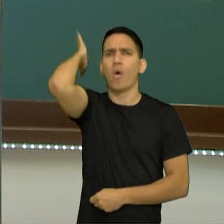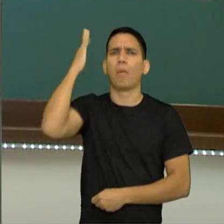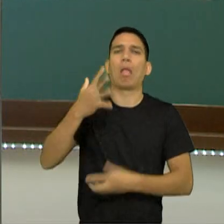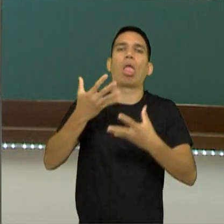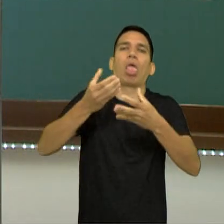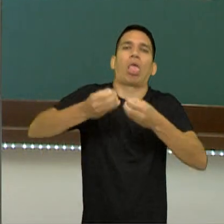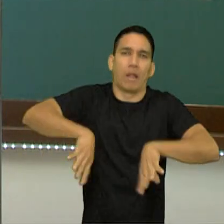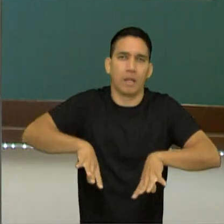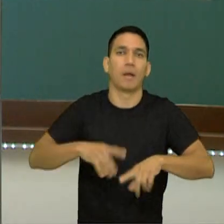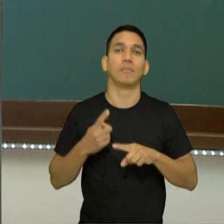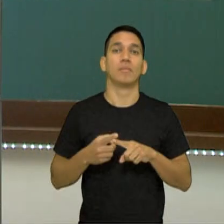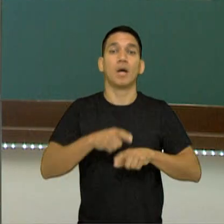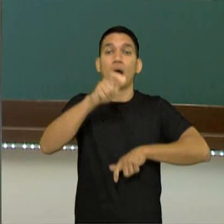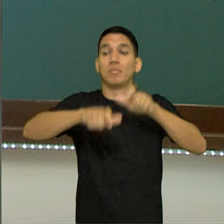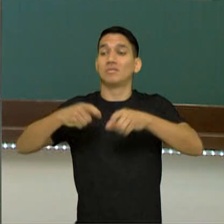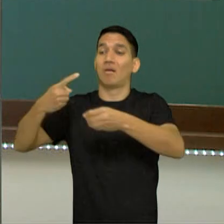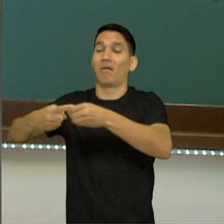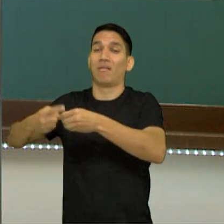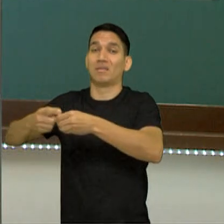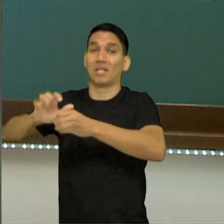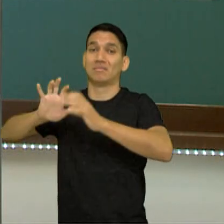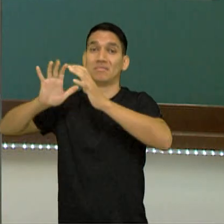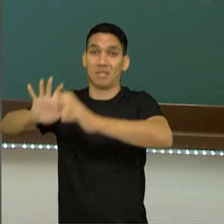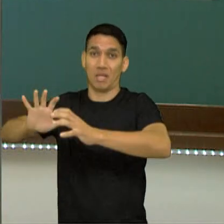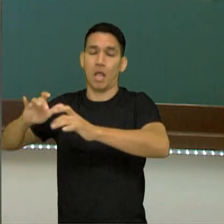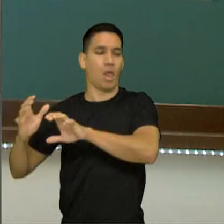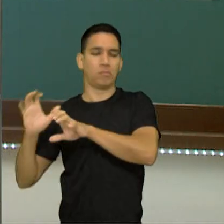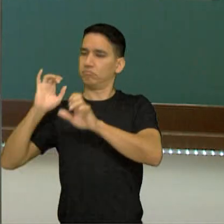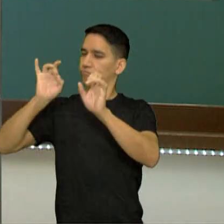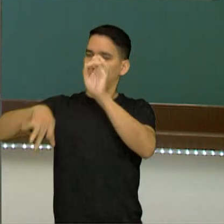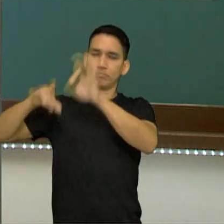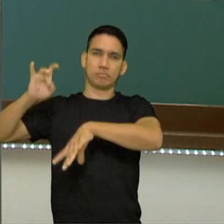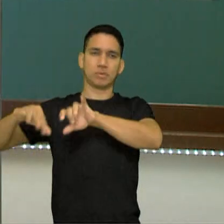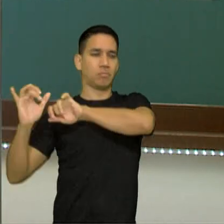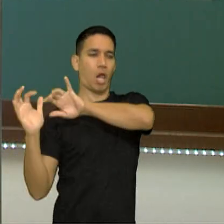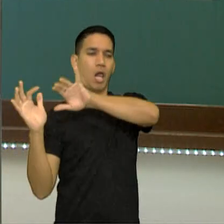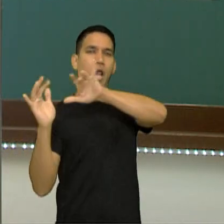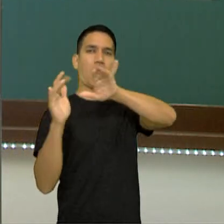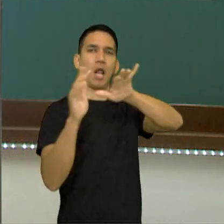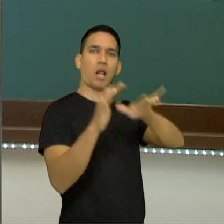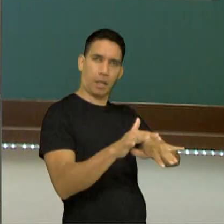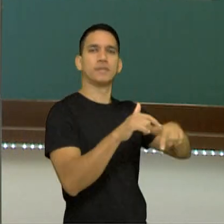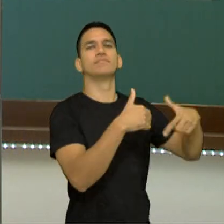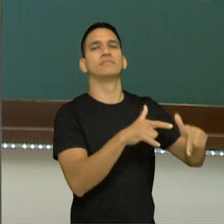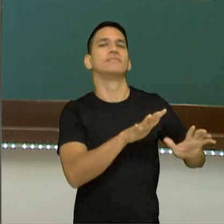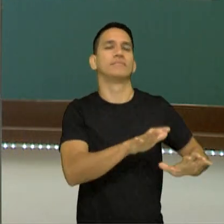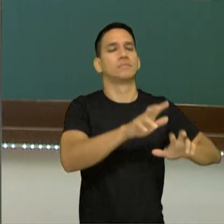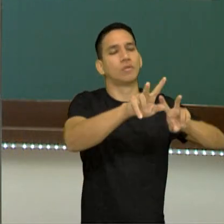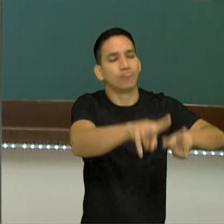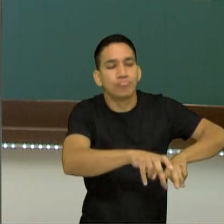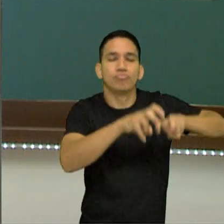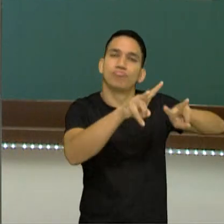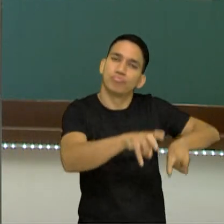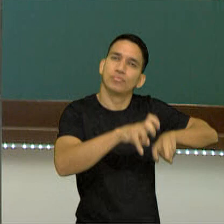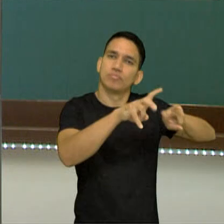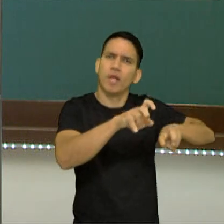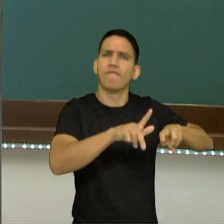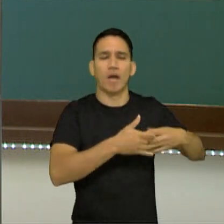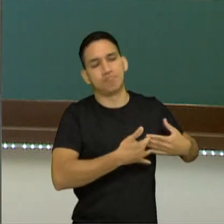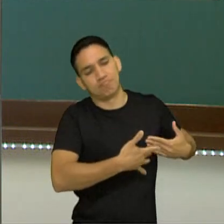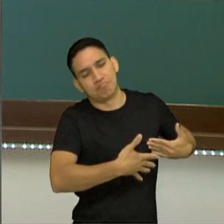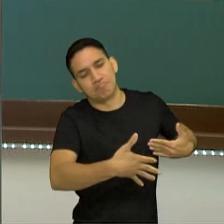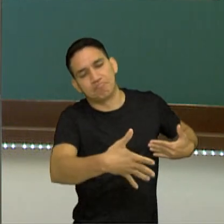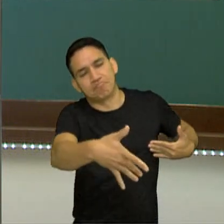cidade e vão começar a ir para os campos trabalhar deste formato, pessoal, entendeu? E isso vai perpetuar,